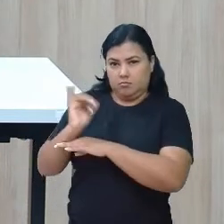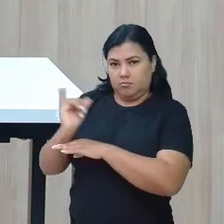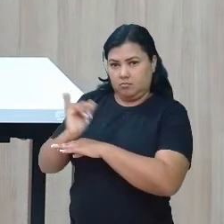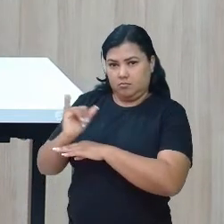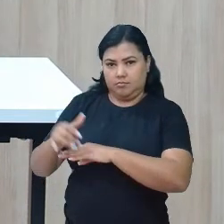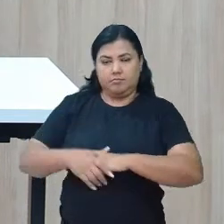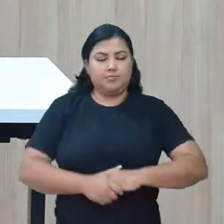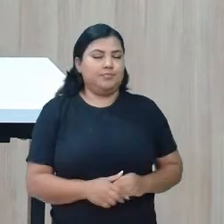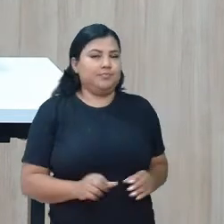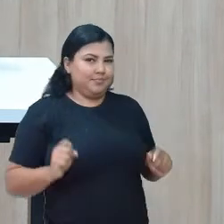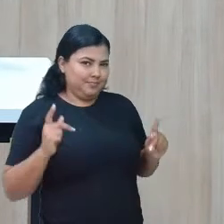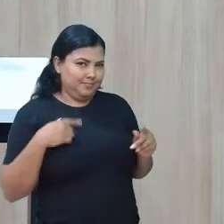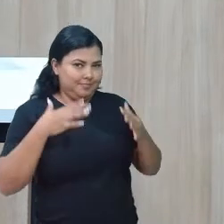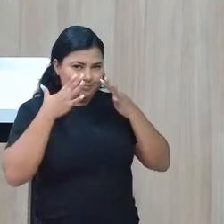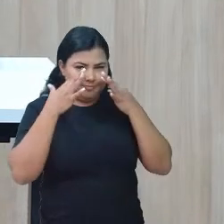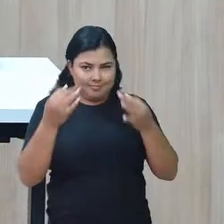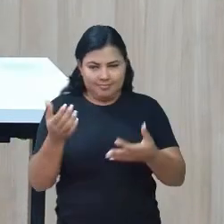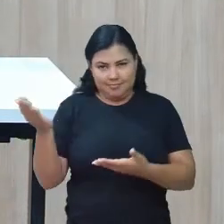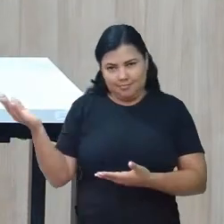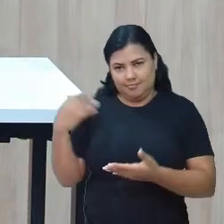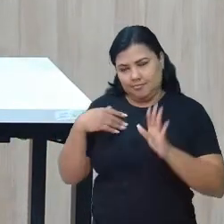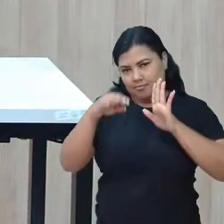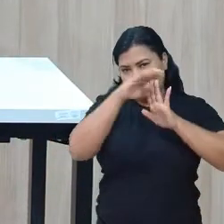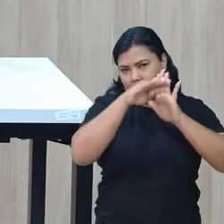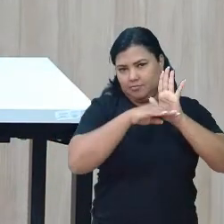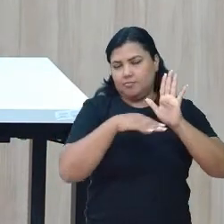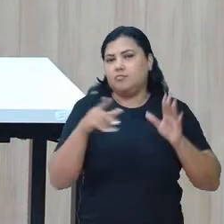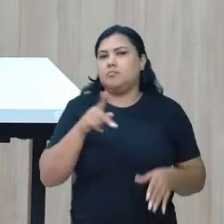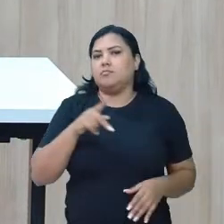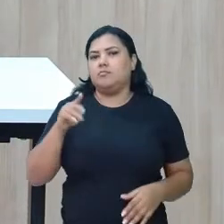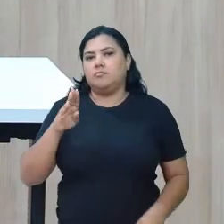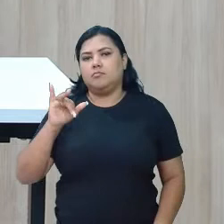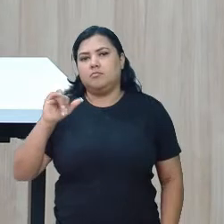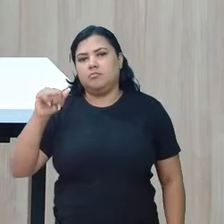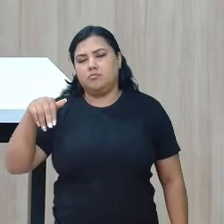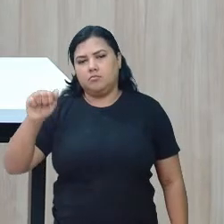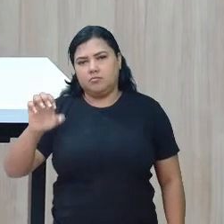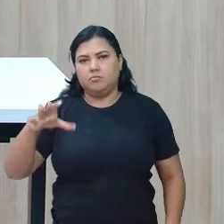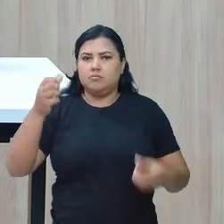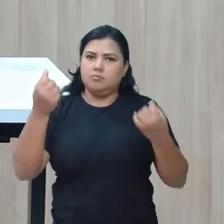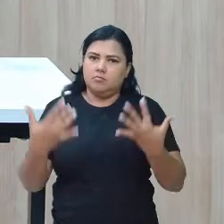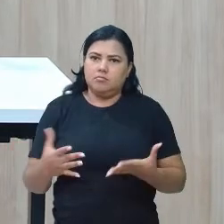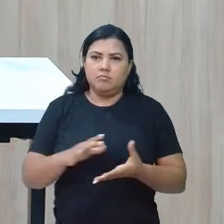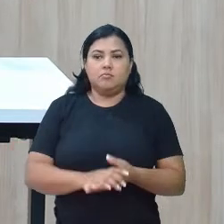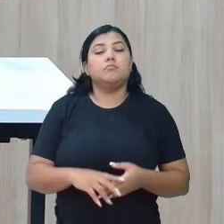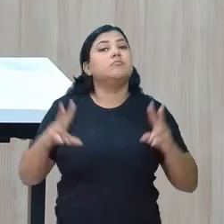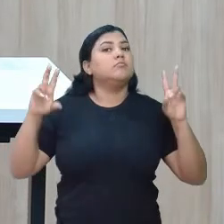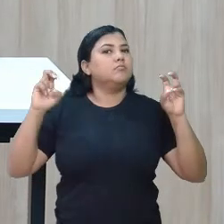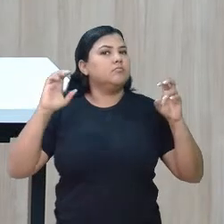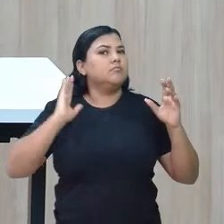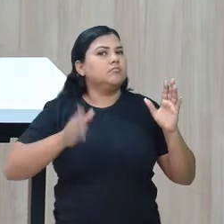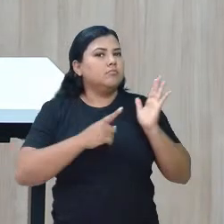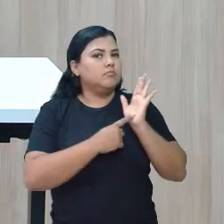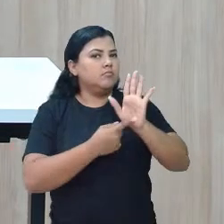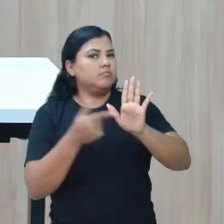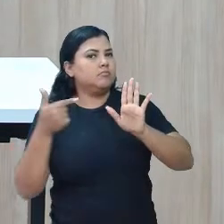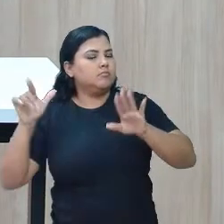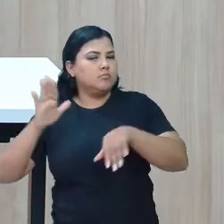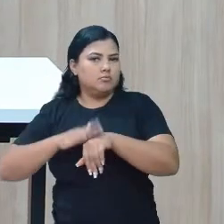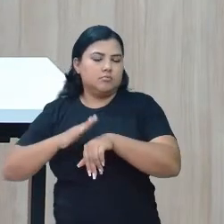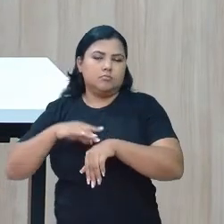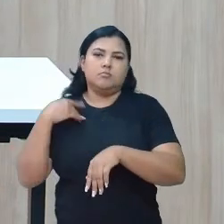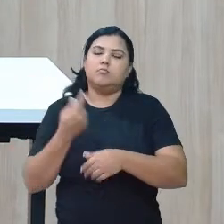no YouTube, tá certo? Dá uma olhada lá na playlist, como a professora Briane falou, esse tema já apareceu em outras situações e a gente vai